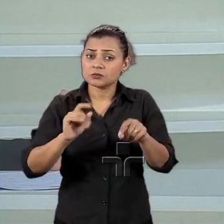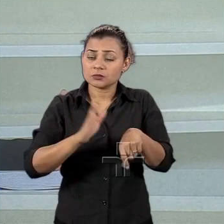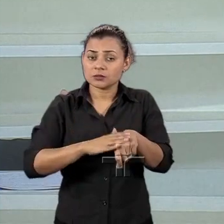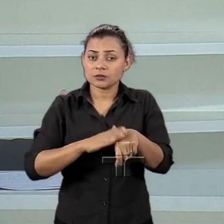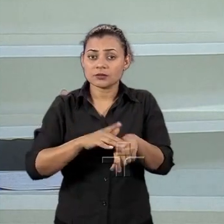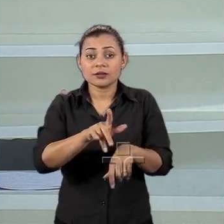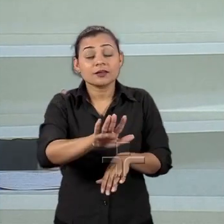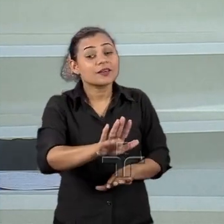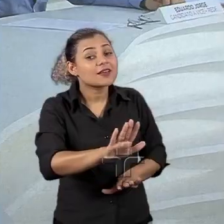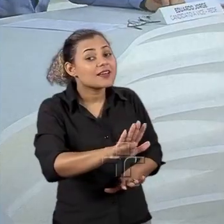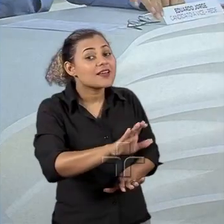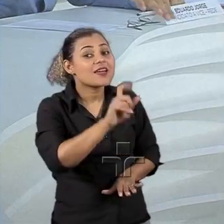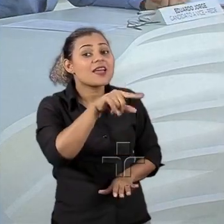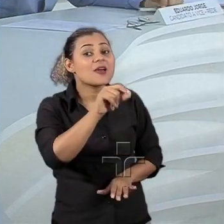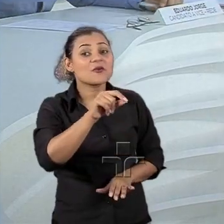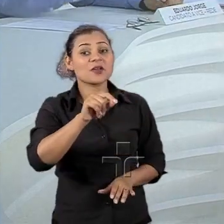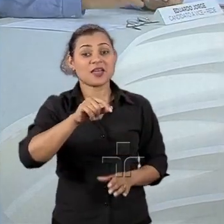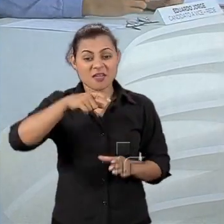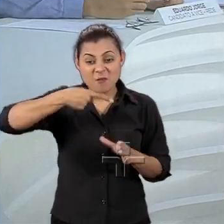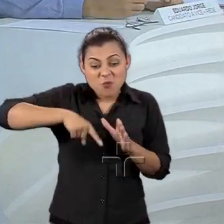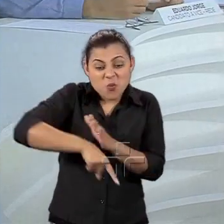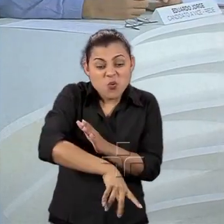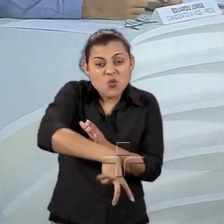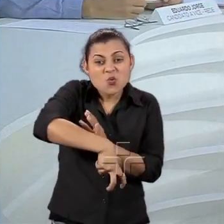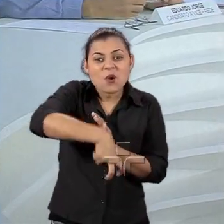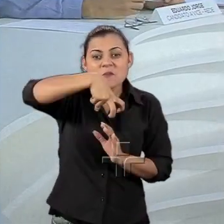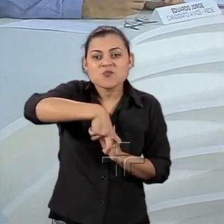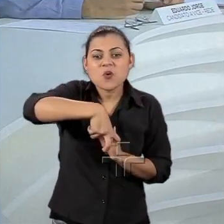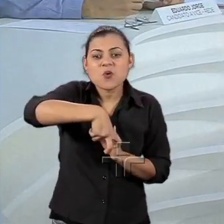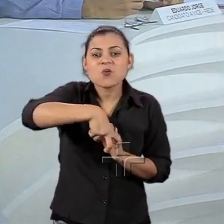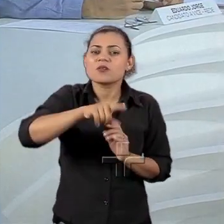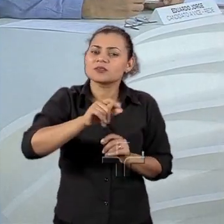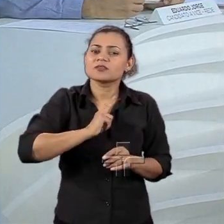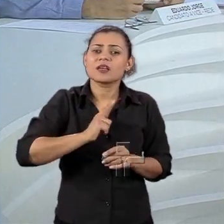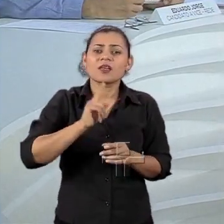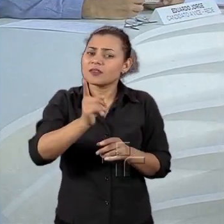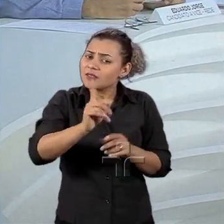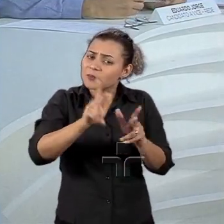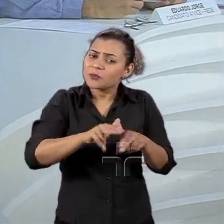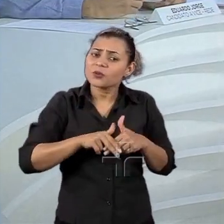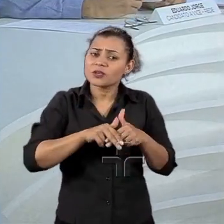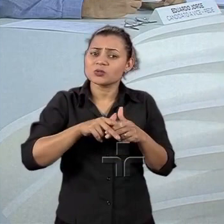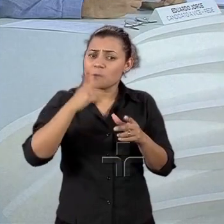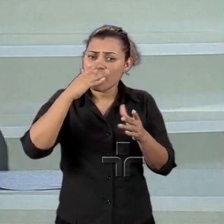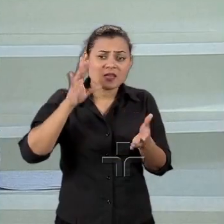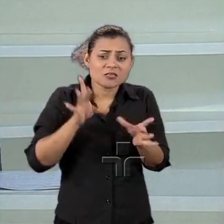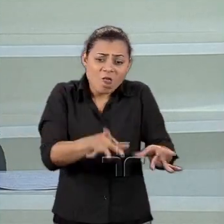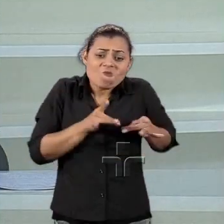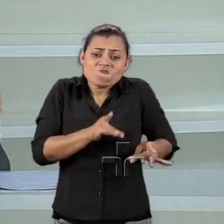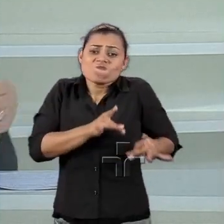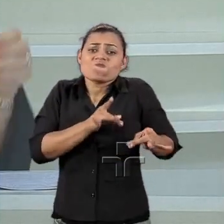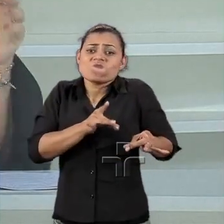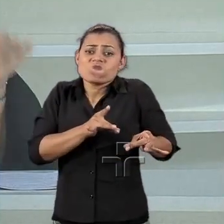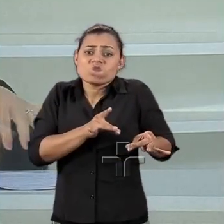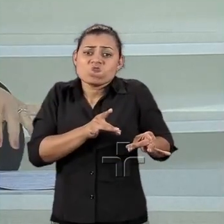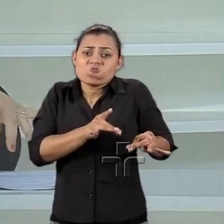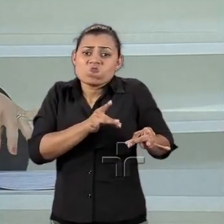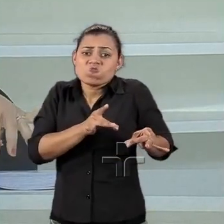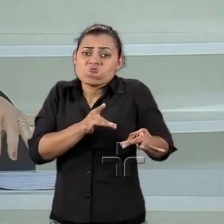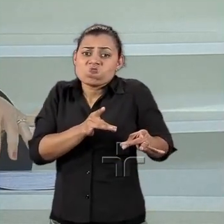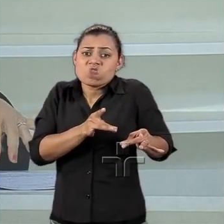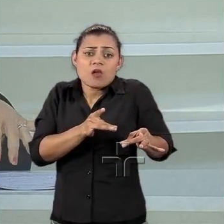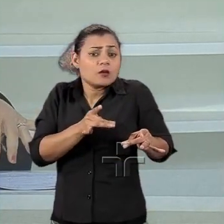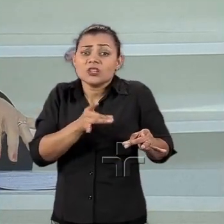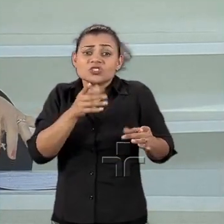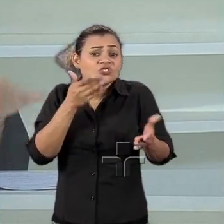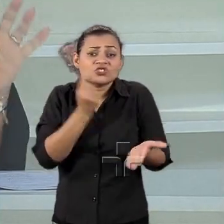É boia e não âncora, que a âncora vai para o fundo mesmo. Mas é exatamente isso que estão fazendo. Estão se apegando a uma âncora e indo para o